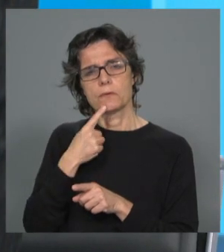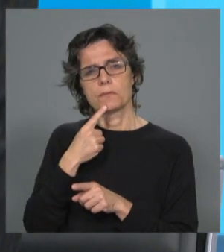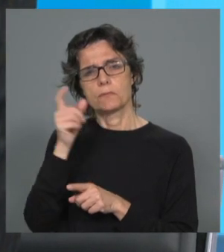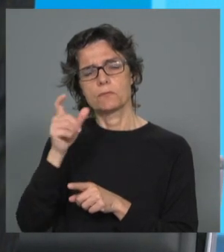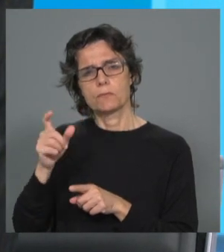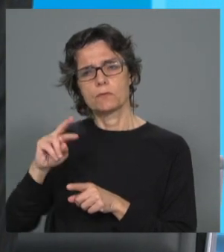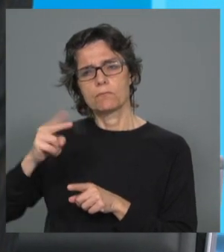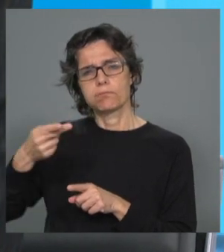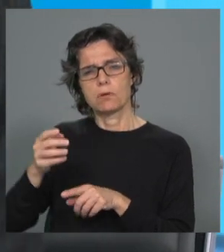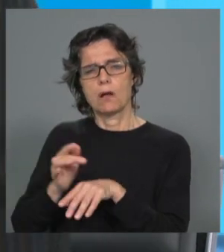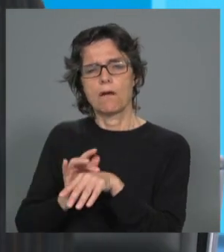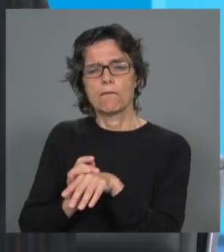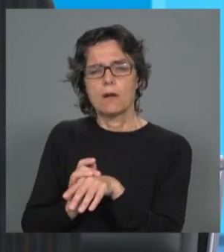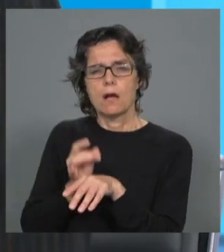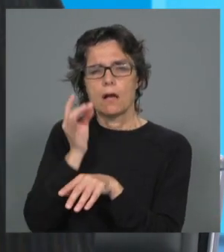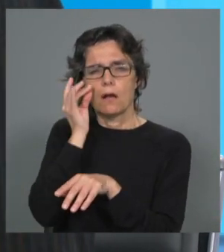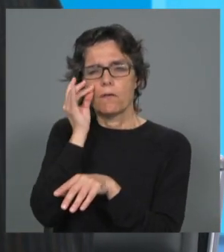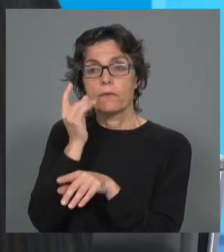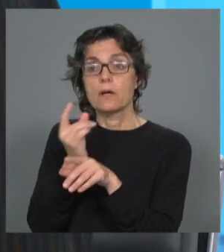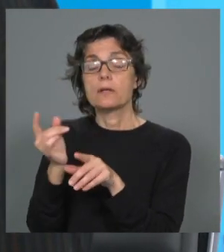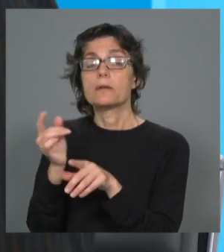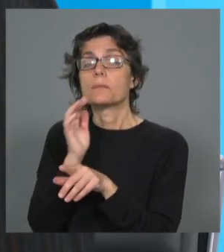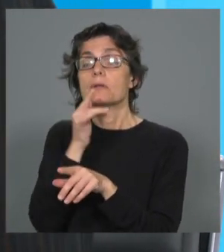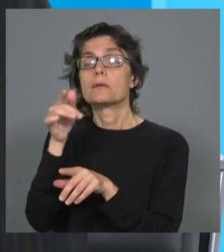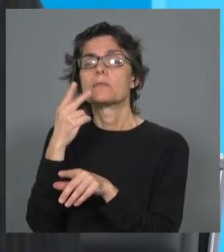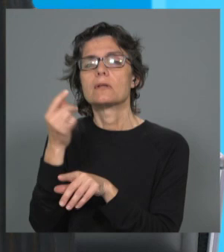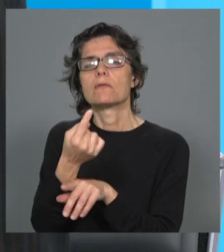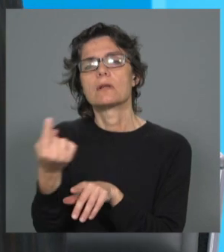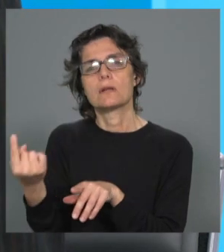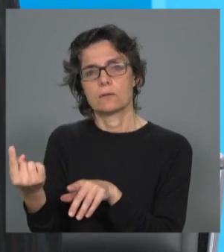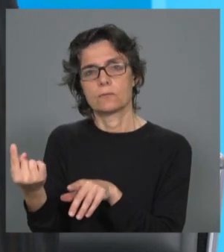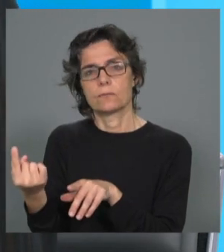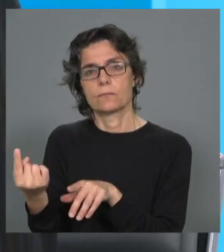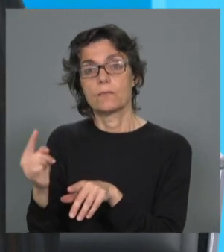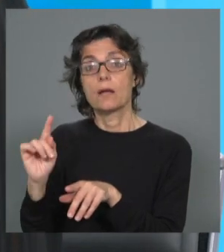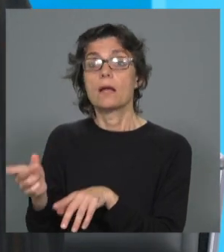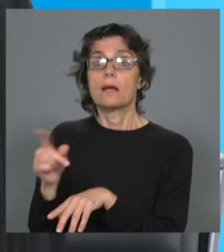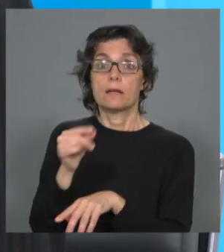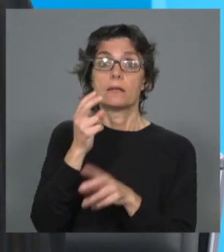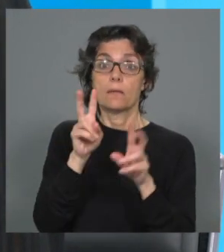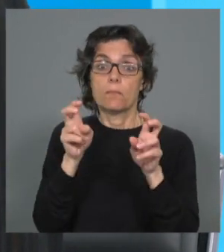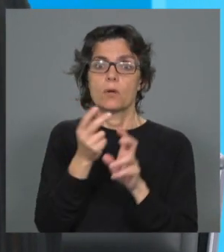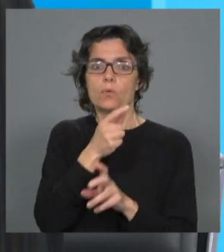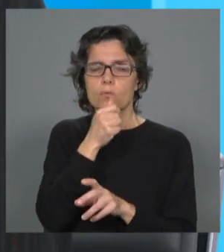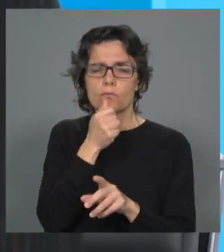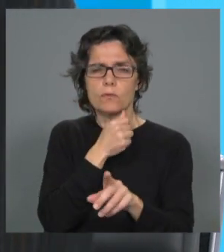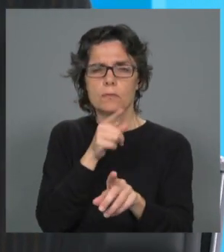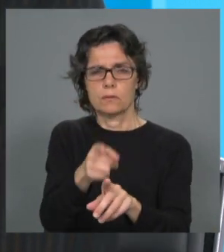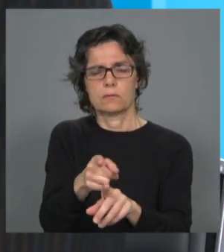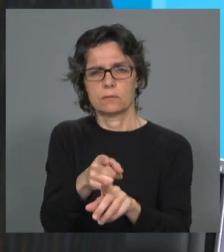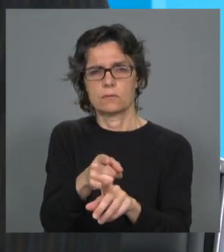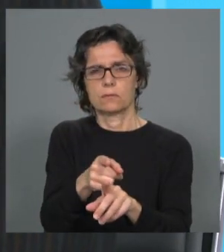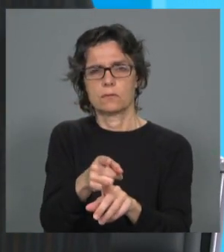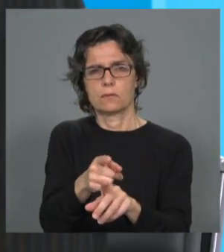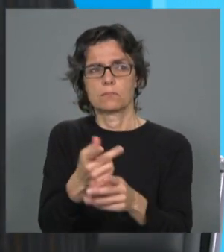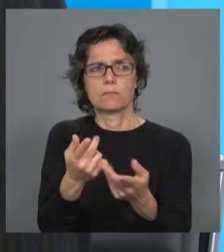do percurso de vida. E depois da questão do sofrimento, porque a questão do sofrimento é sempre uma questão muito subjetiva. Nós não conseguimos